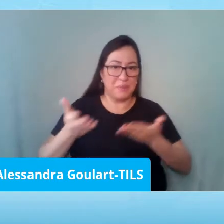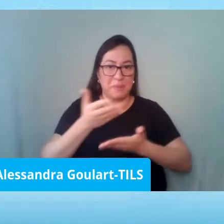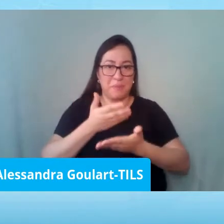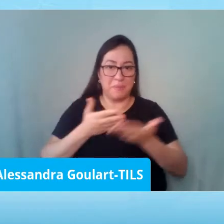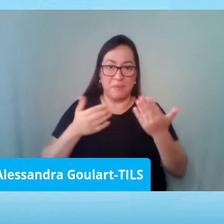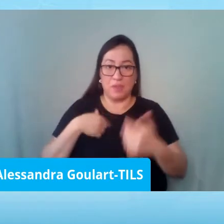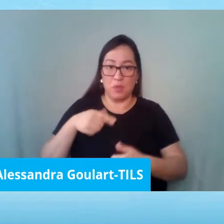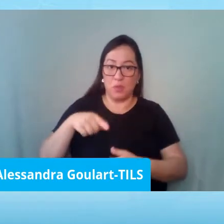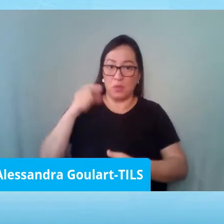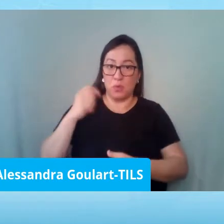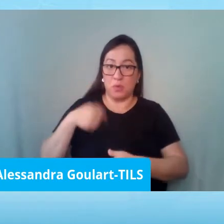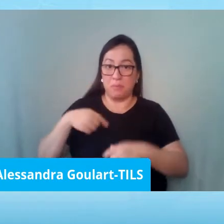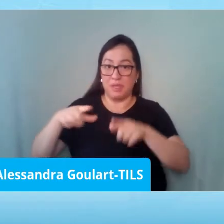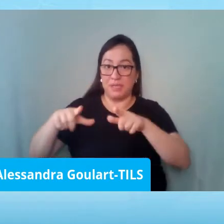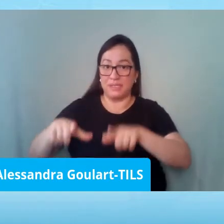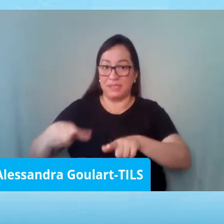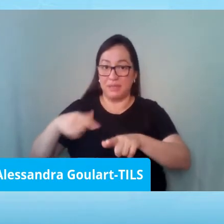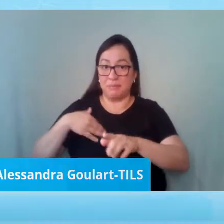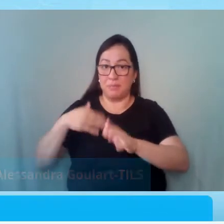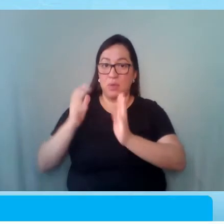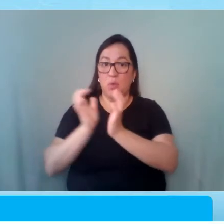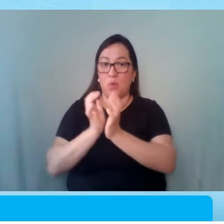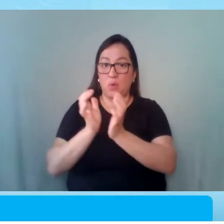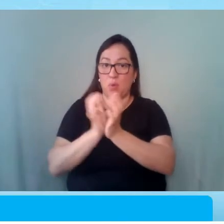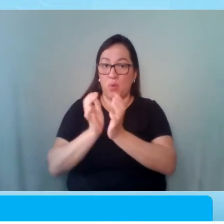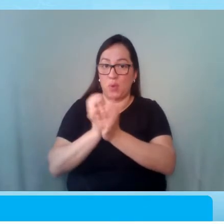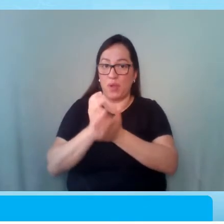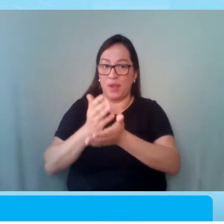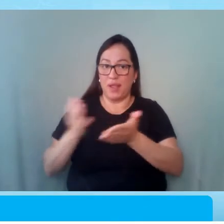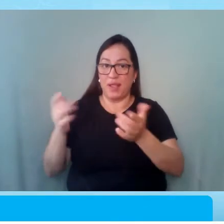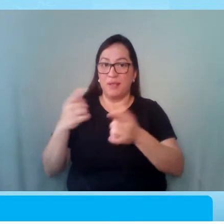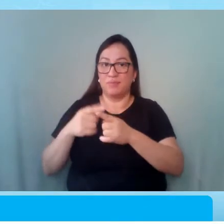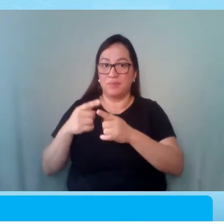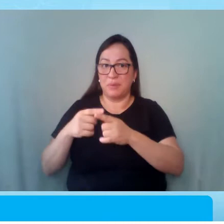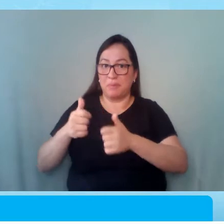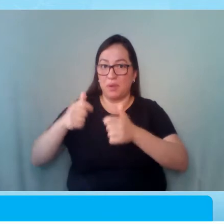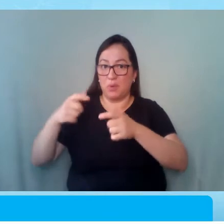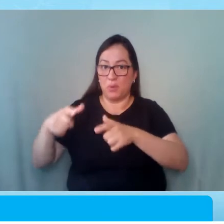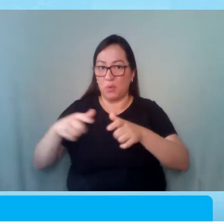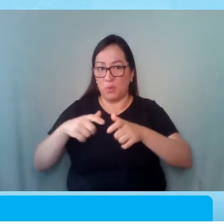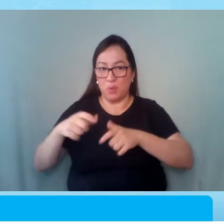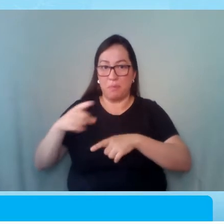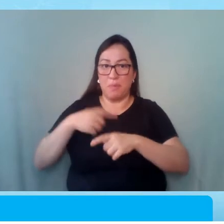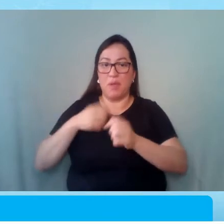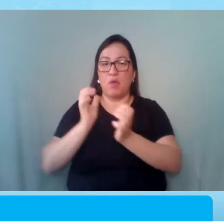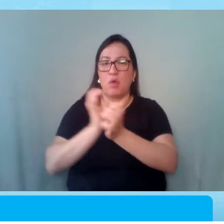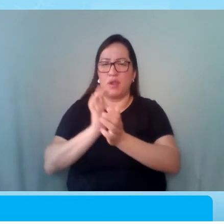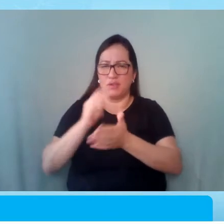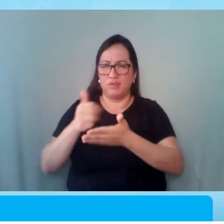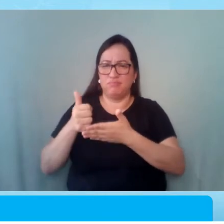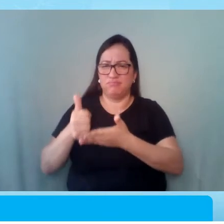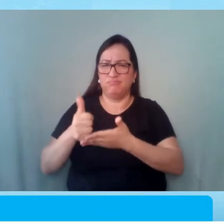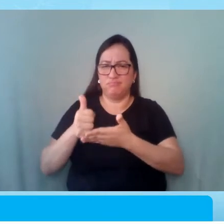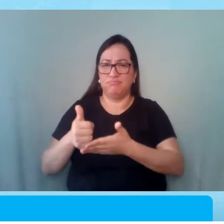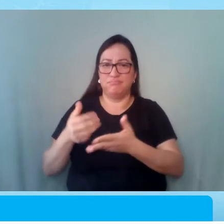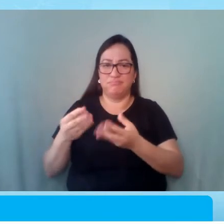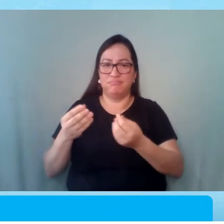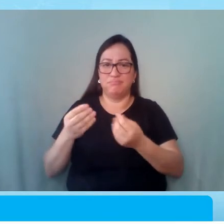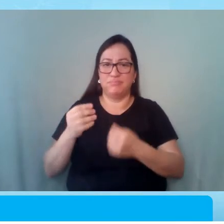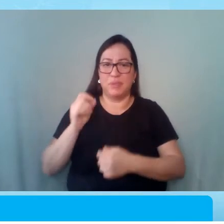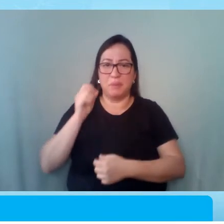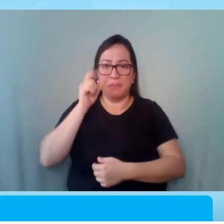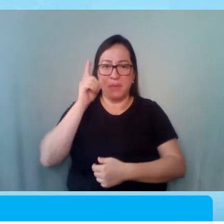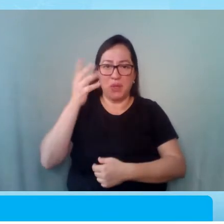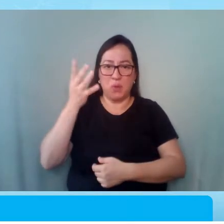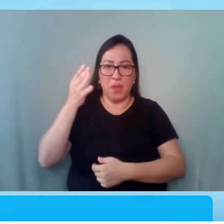e amiga Luciane Pujol, que vocês conhecem, já acompanhou vários PINs debates, né, em várias manhãs de quarta-feira com